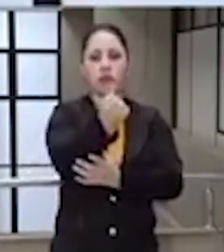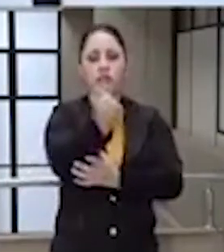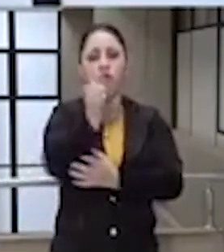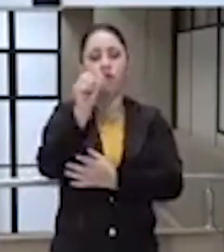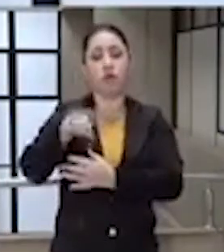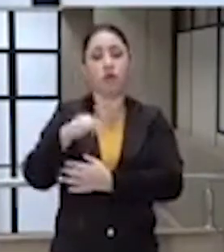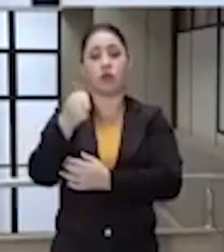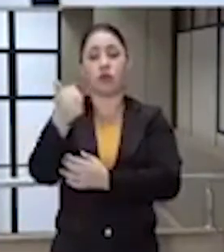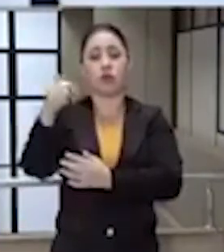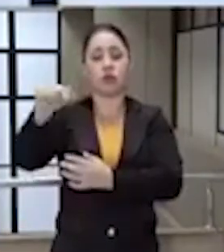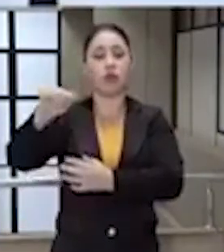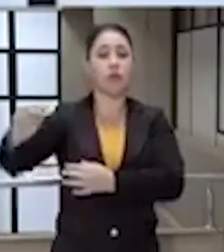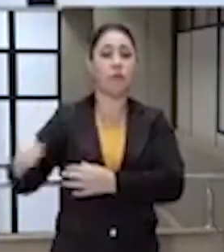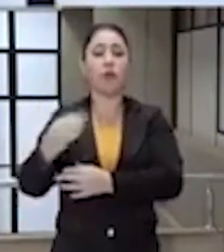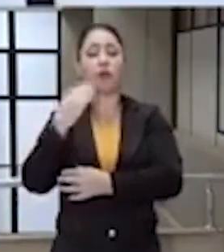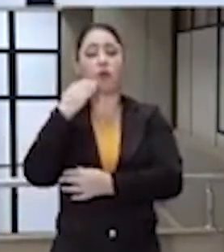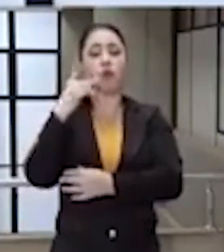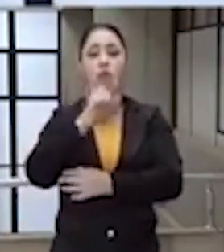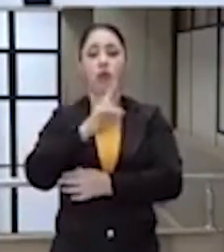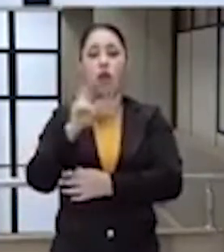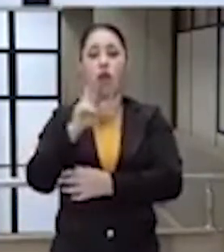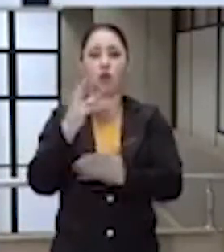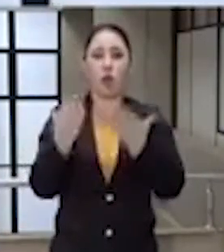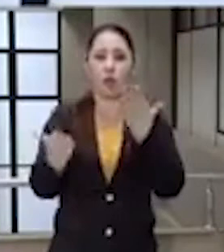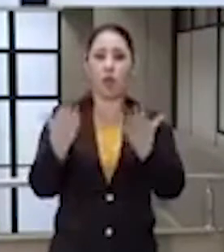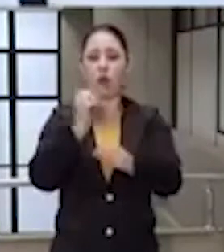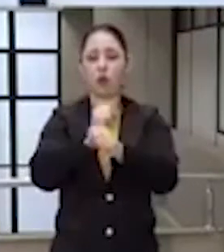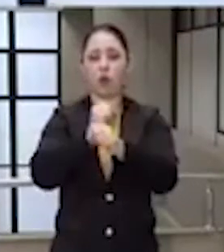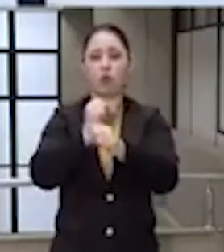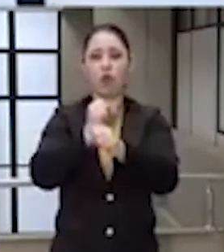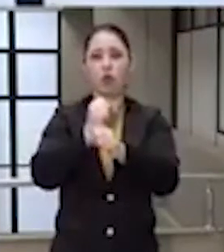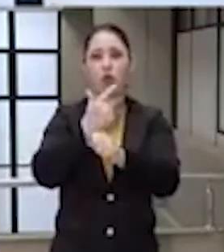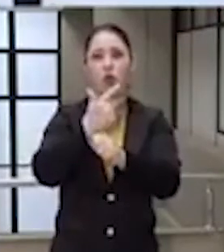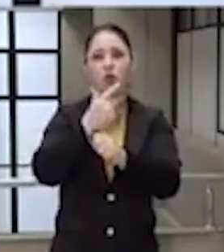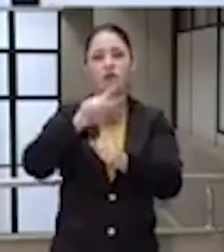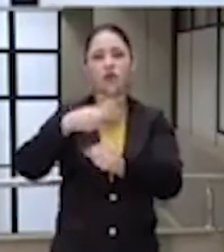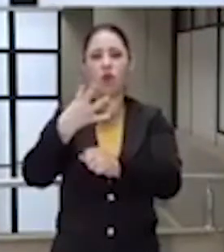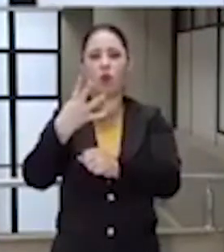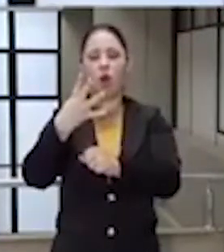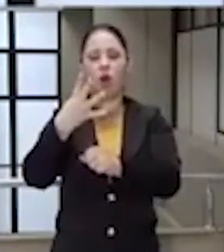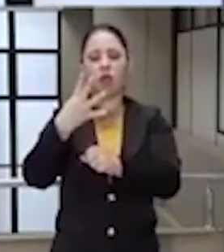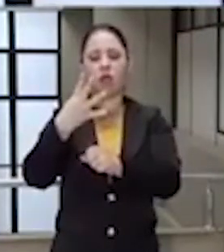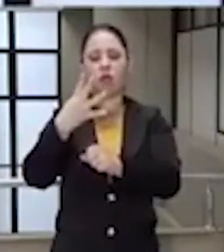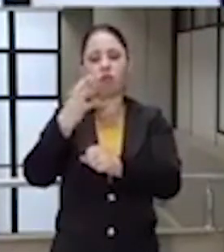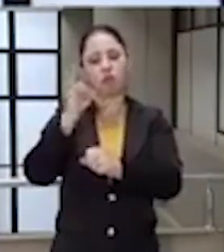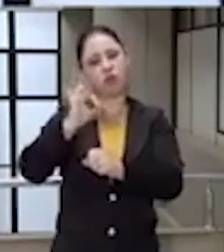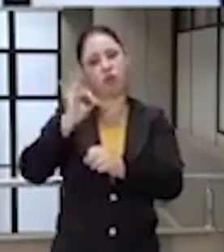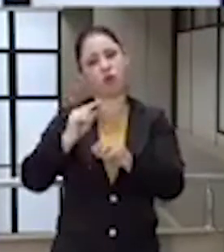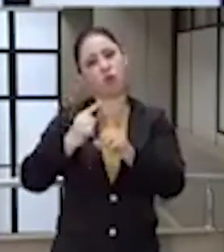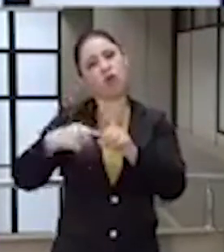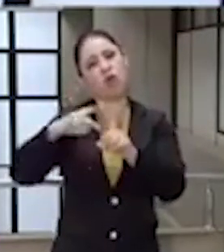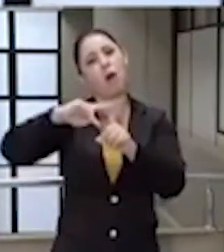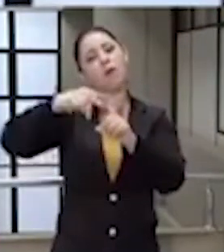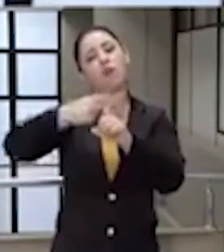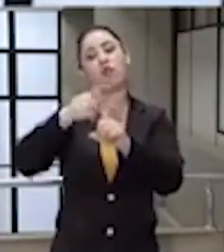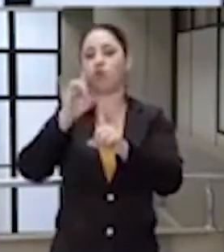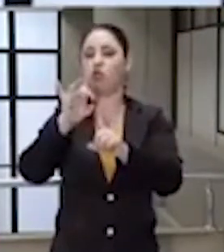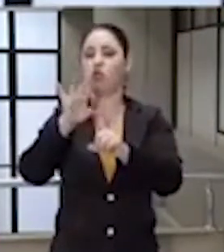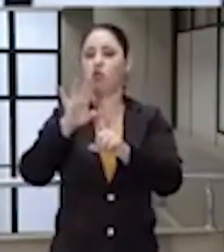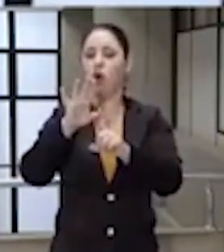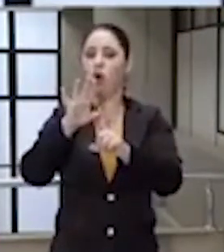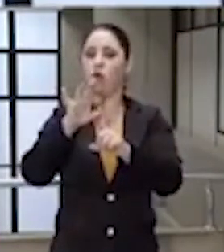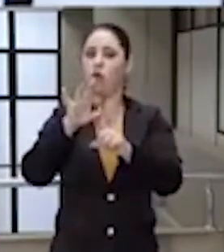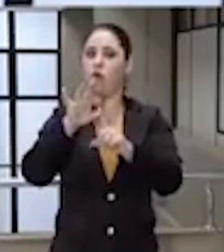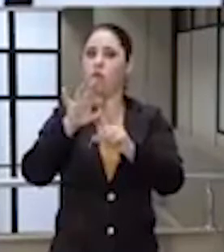bilhões de reais. Em relação ao ano passado, um aumento de 2,4%. Mas vale ressaltar que isso é uma